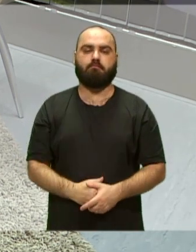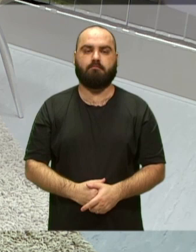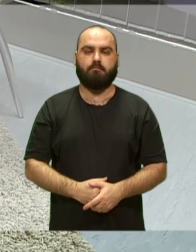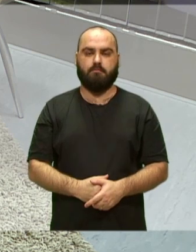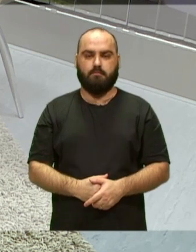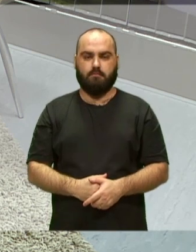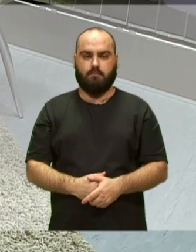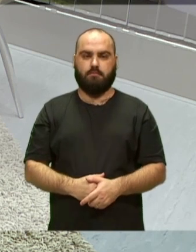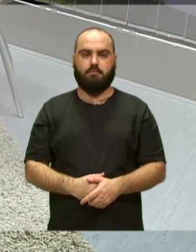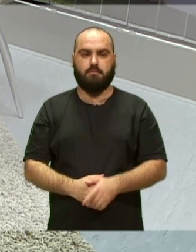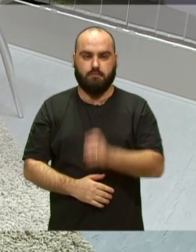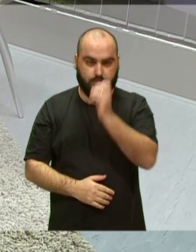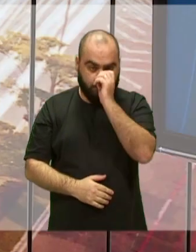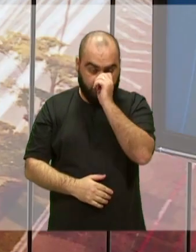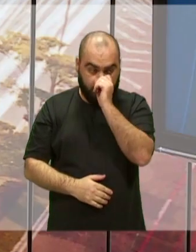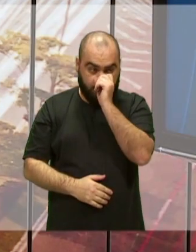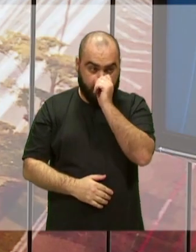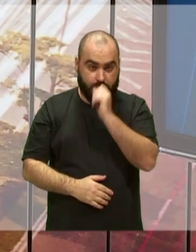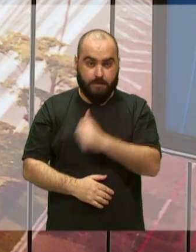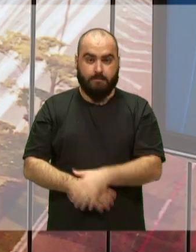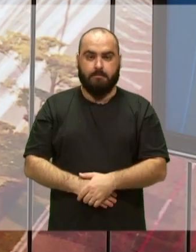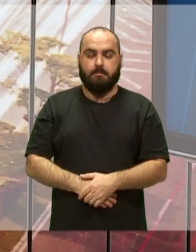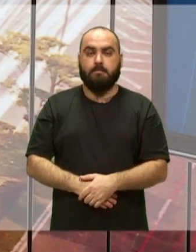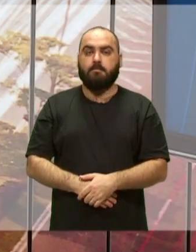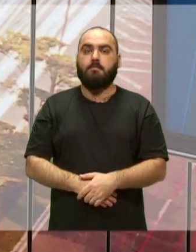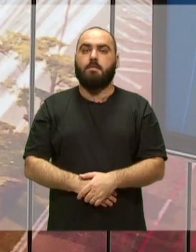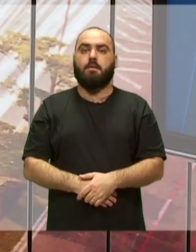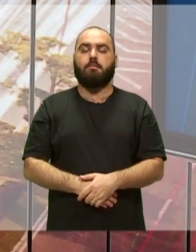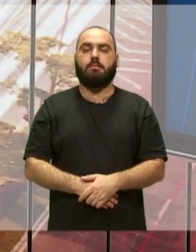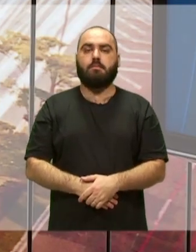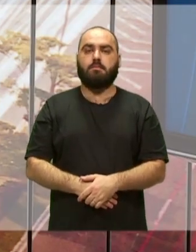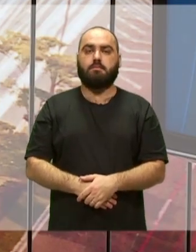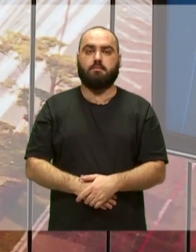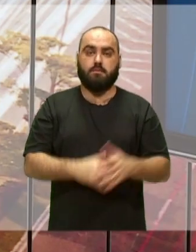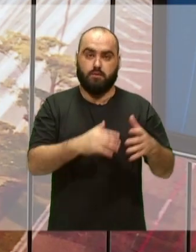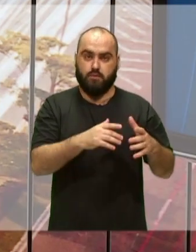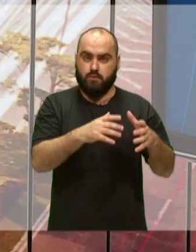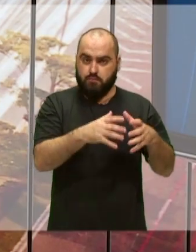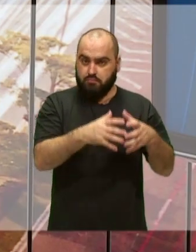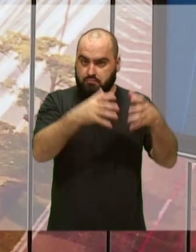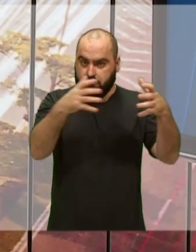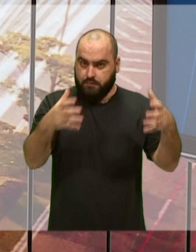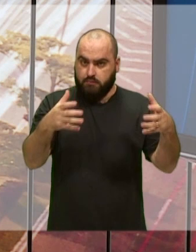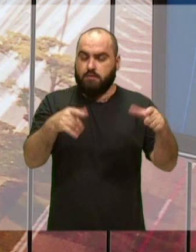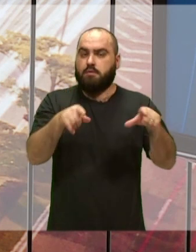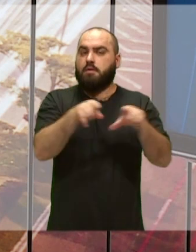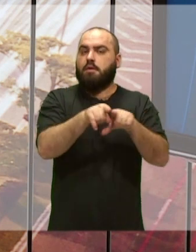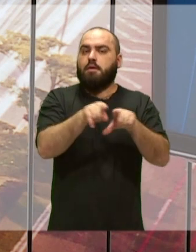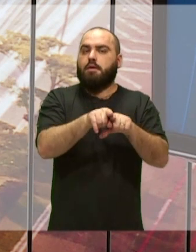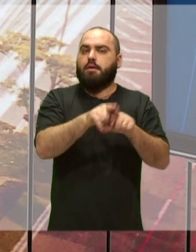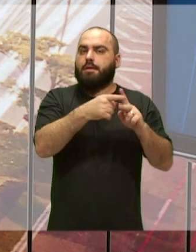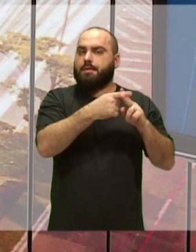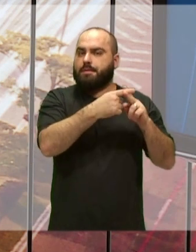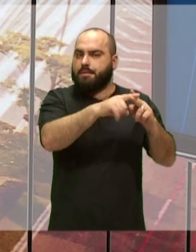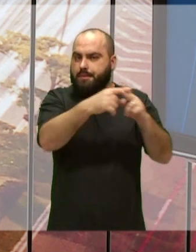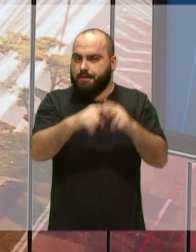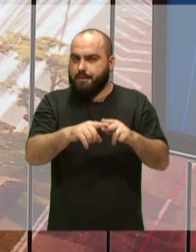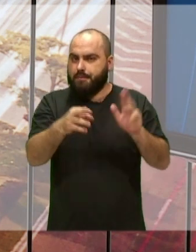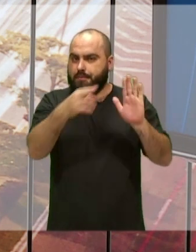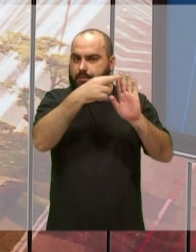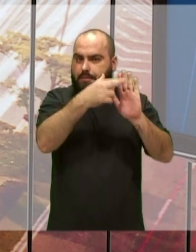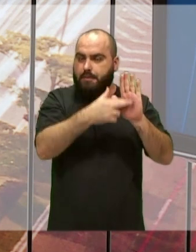preocupação sua com relação ao tema do desenvolvimento urbano e também da regulamentação é a questão do